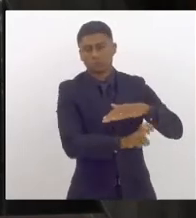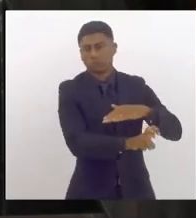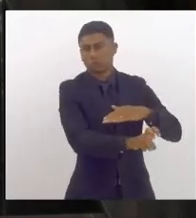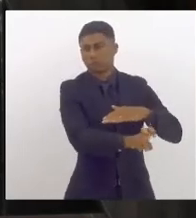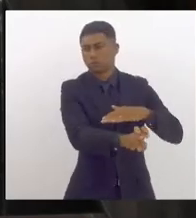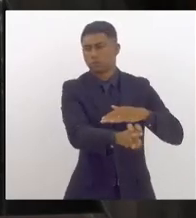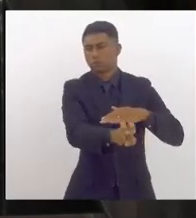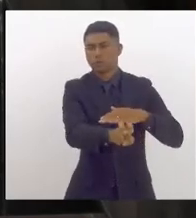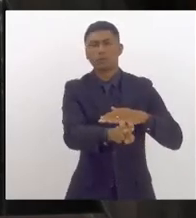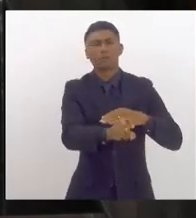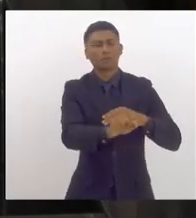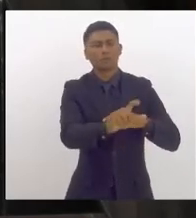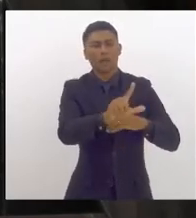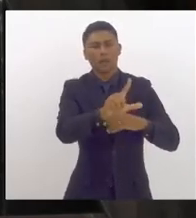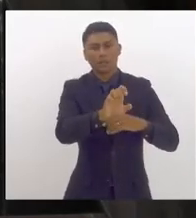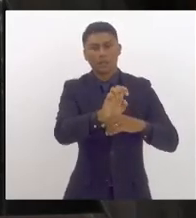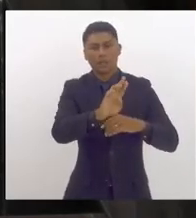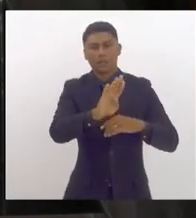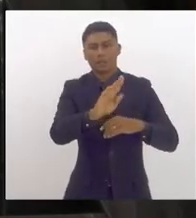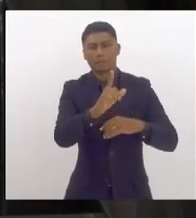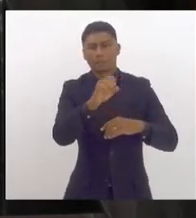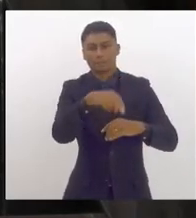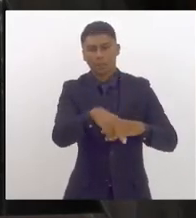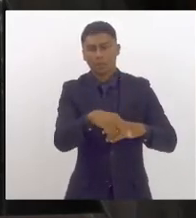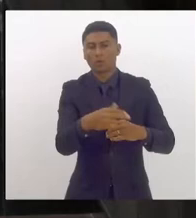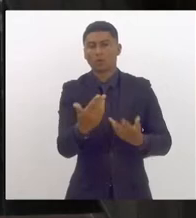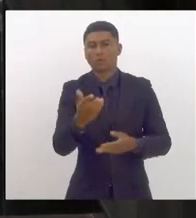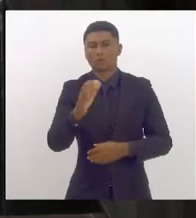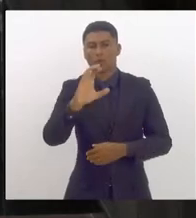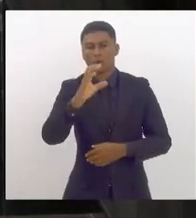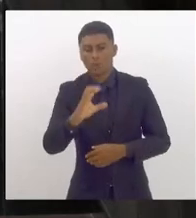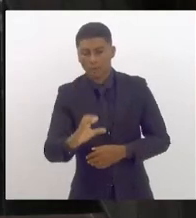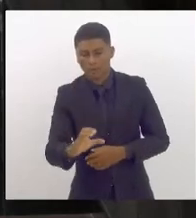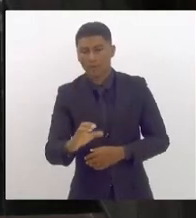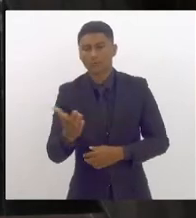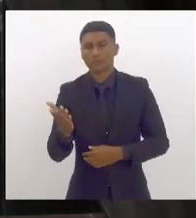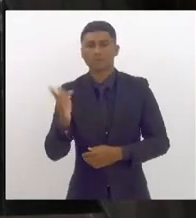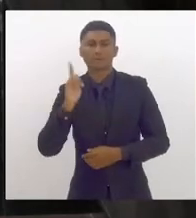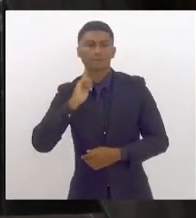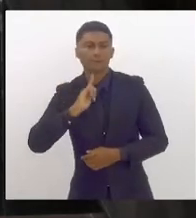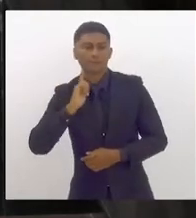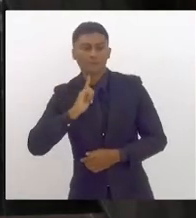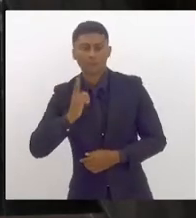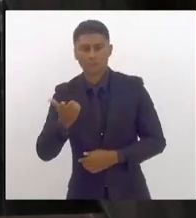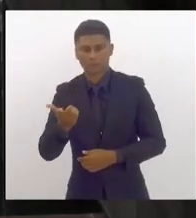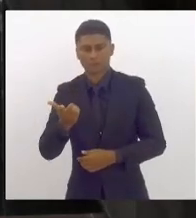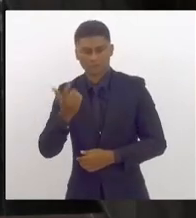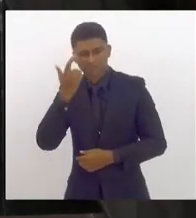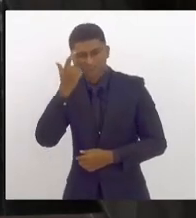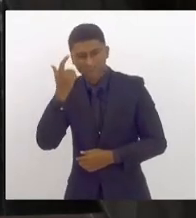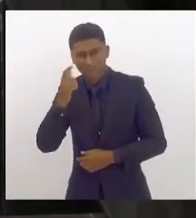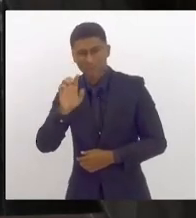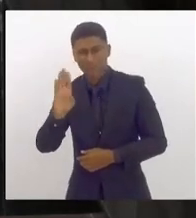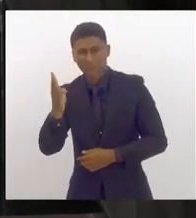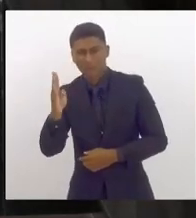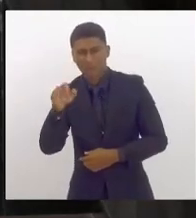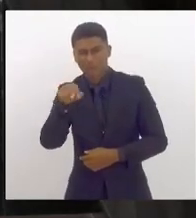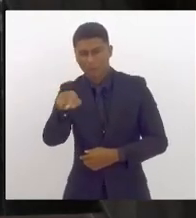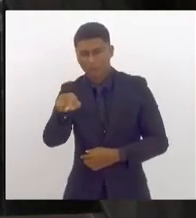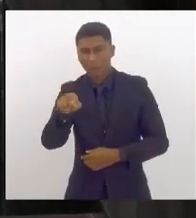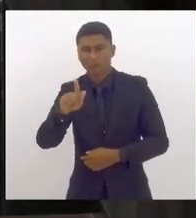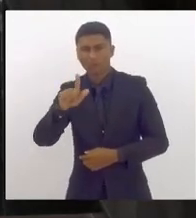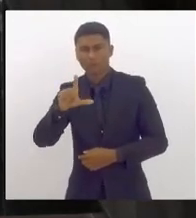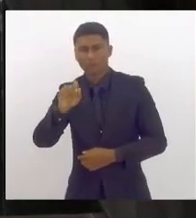o Leblon Ipanema Copacabana Flamengo Botafogo Largo do